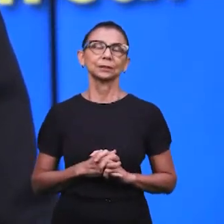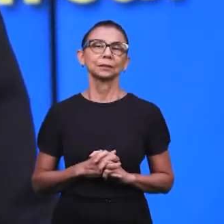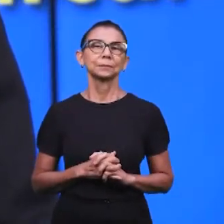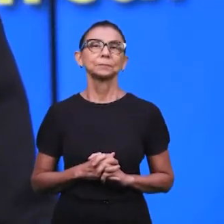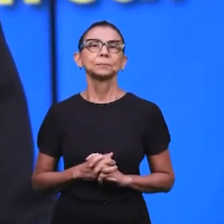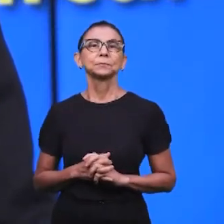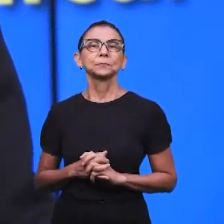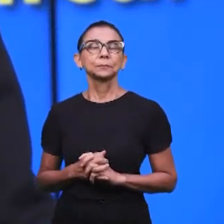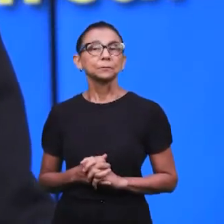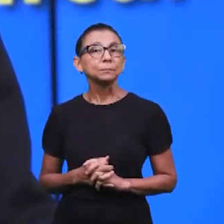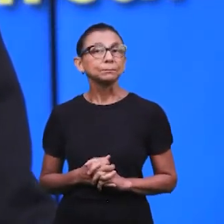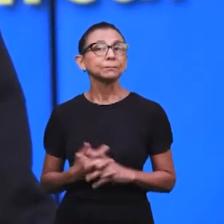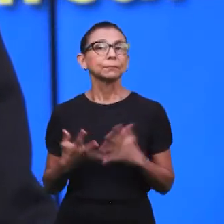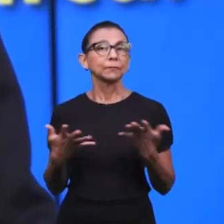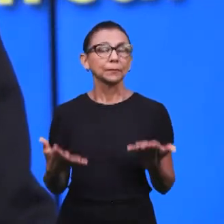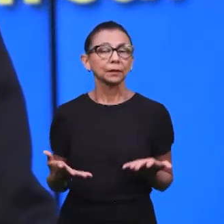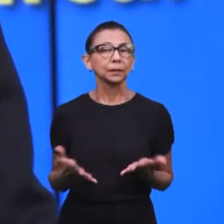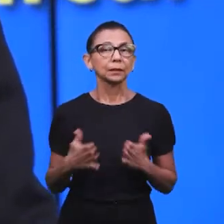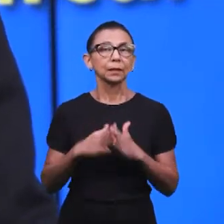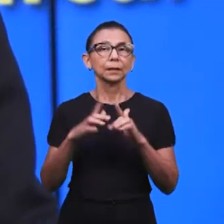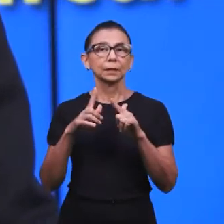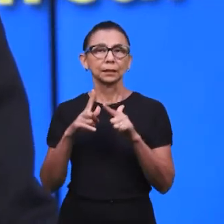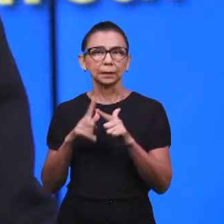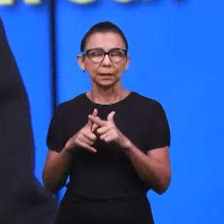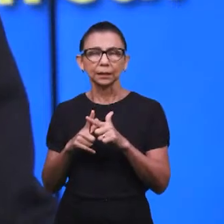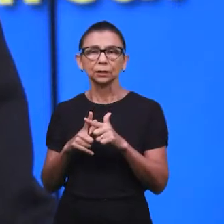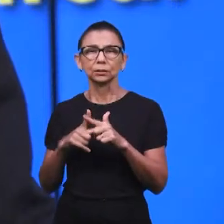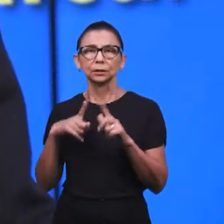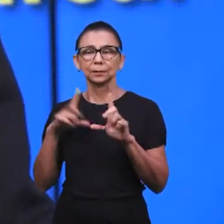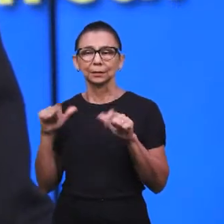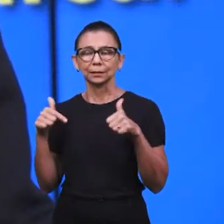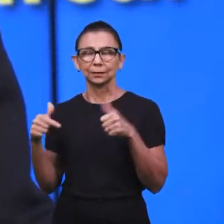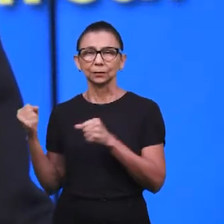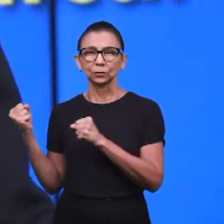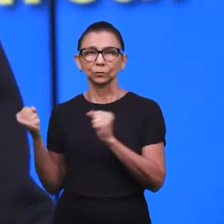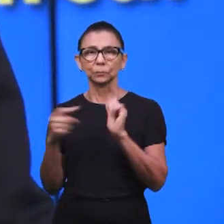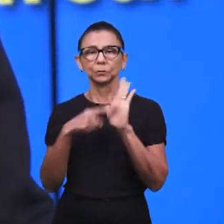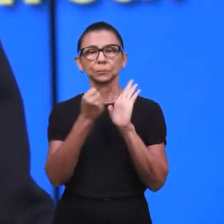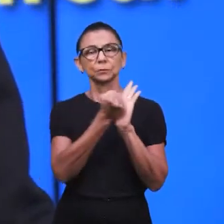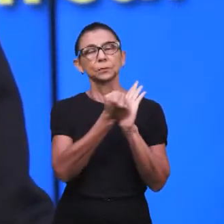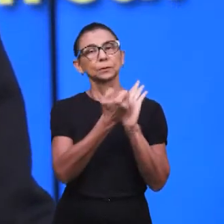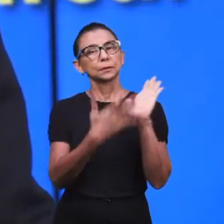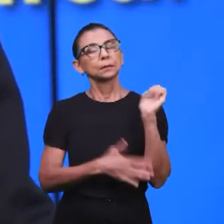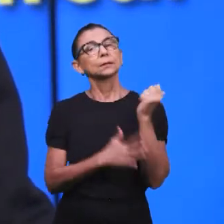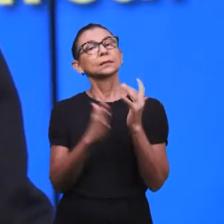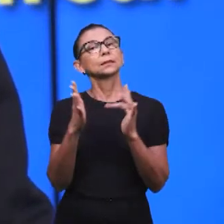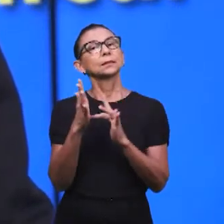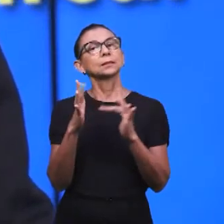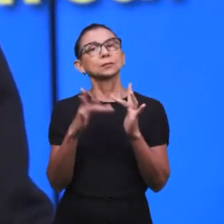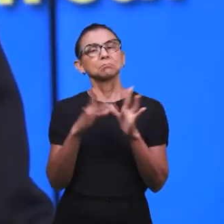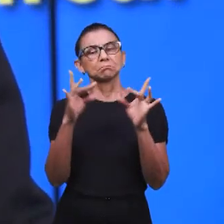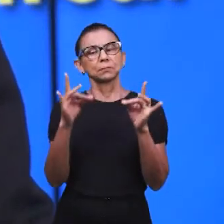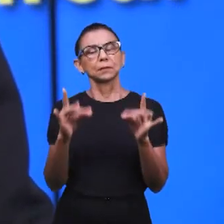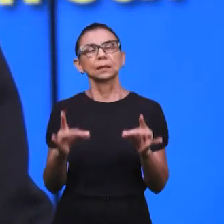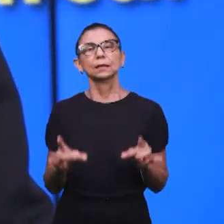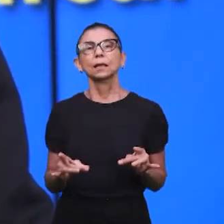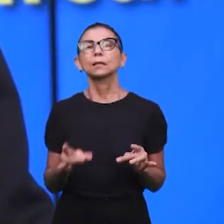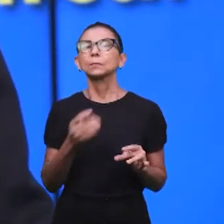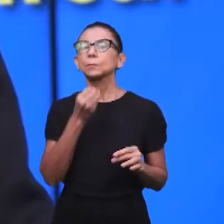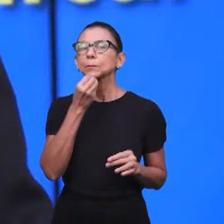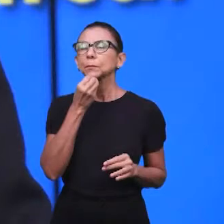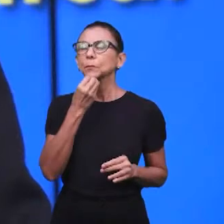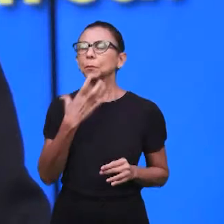esse revestimento que a igreja tem. É por isso que ela tem o poder do sangue de Jesus e é por isso que ela é vitoriosa. Muito bem colocado